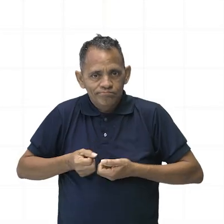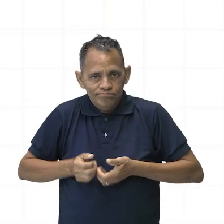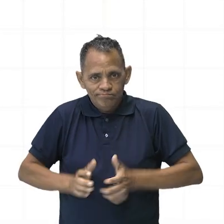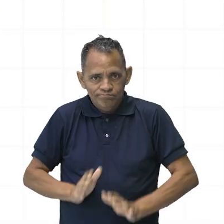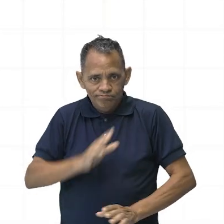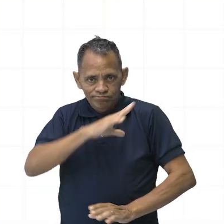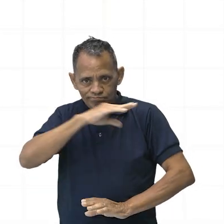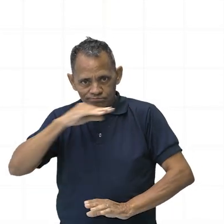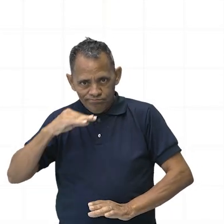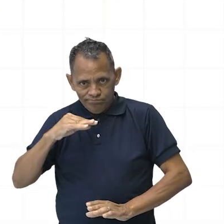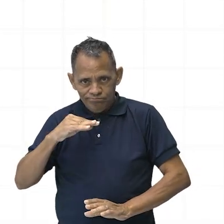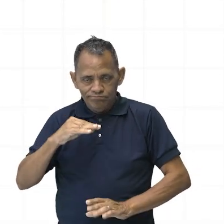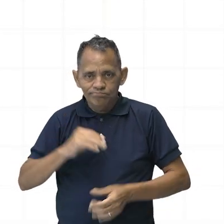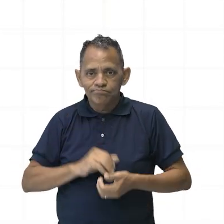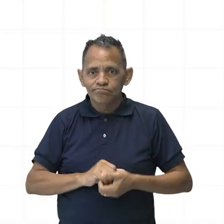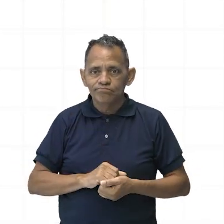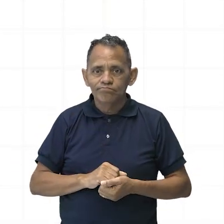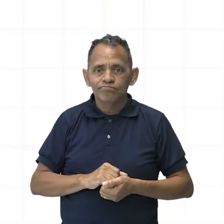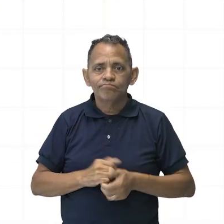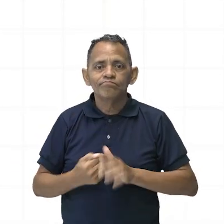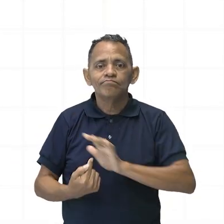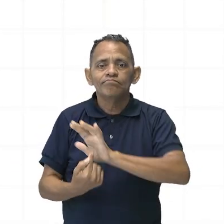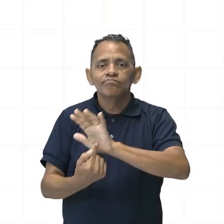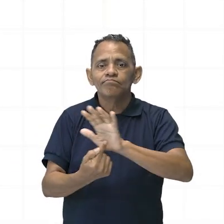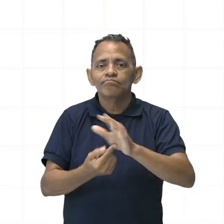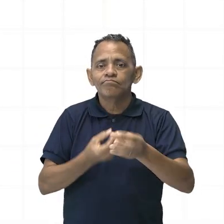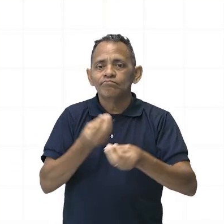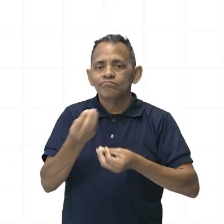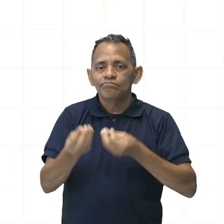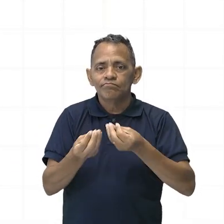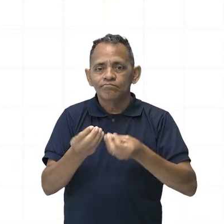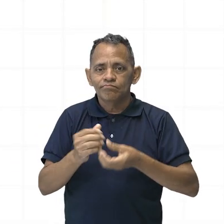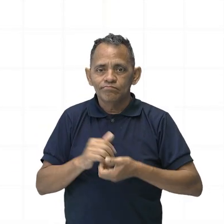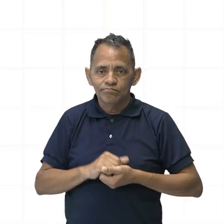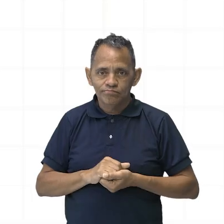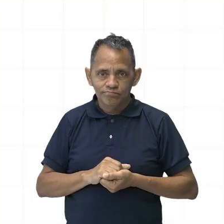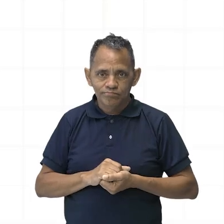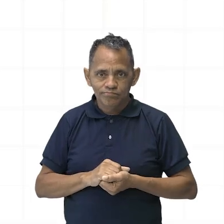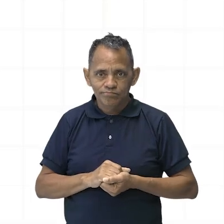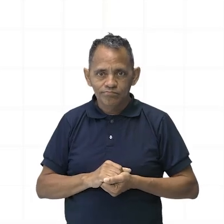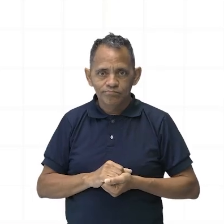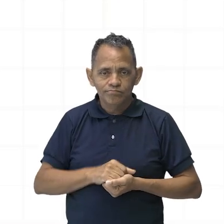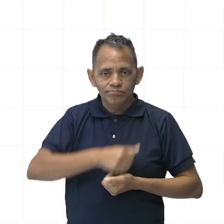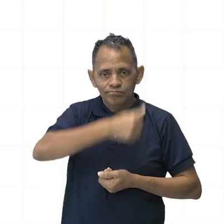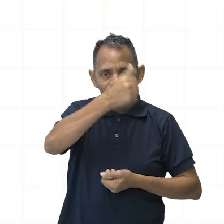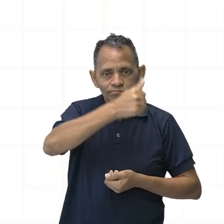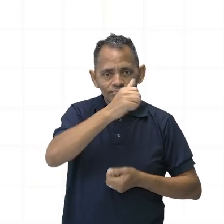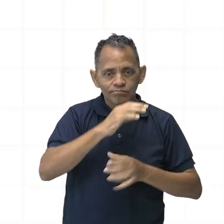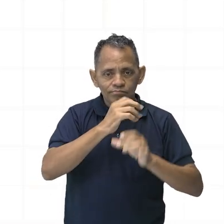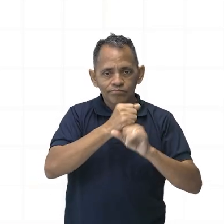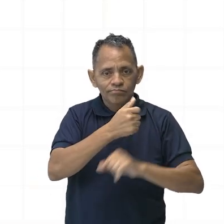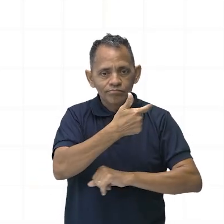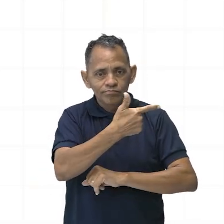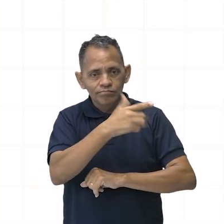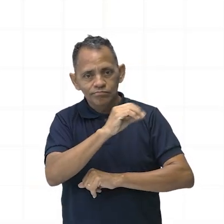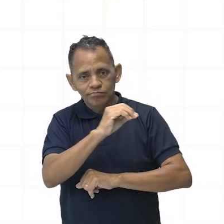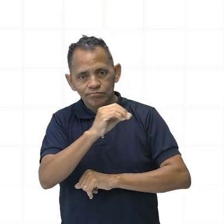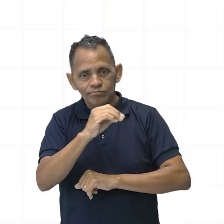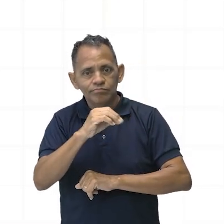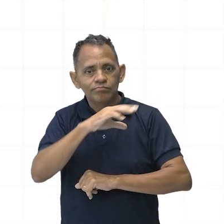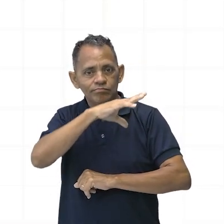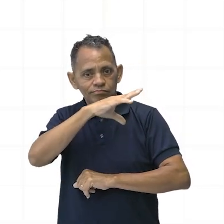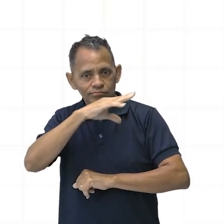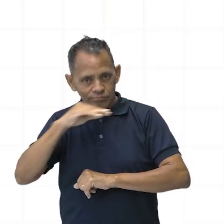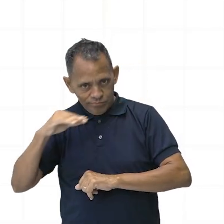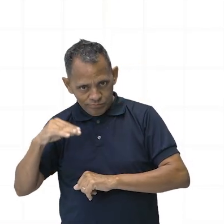crianças ao nascer, ela foi apresentada da seguinte forma. Primeiro, é um total